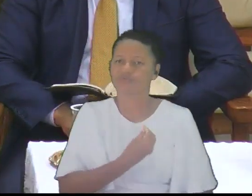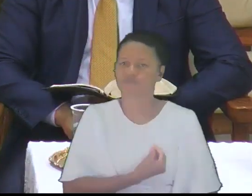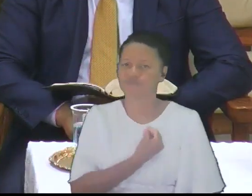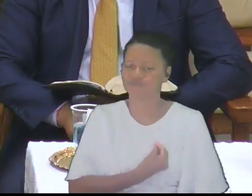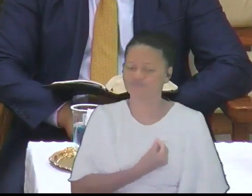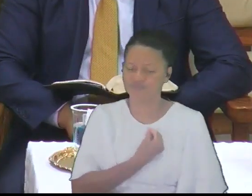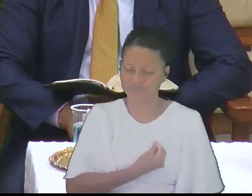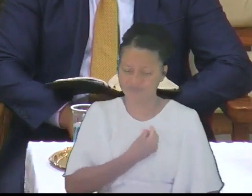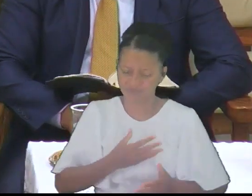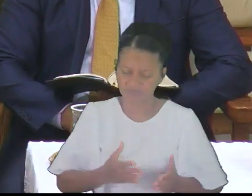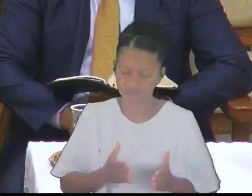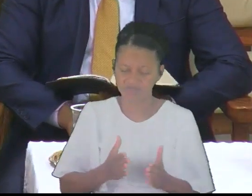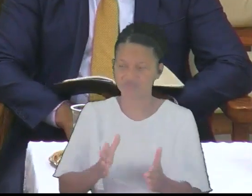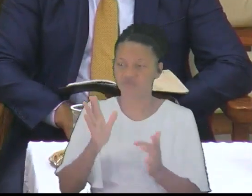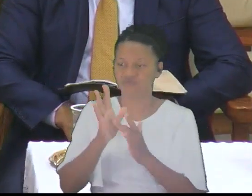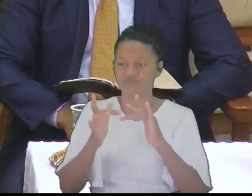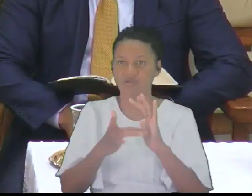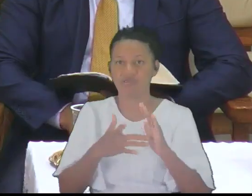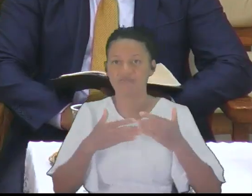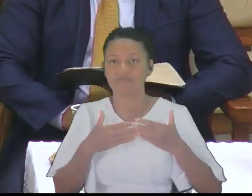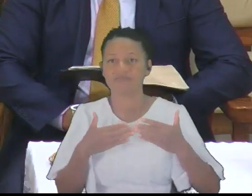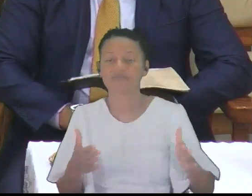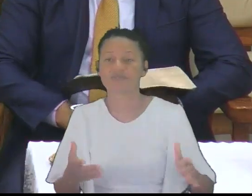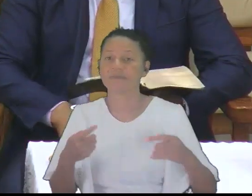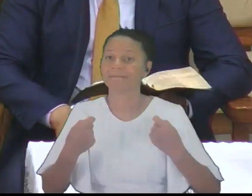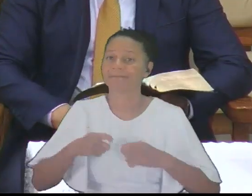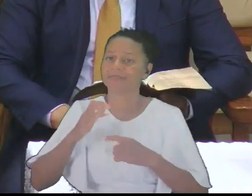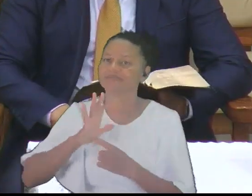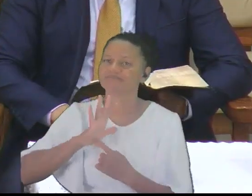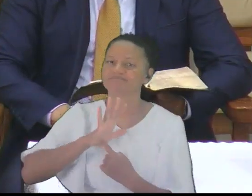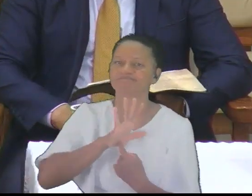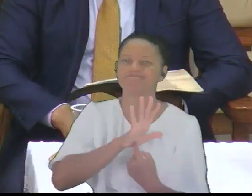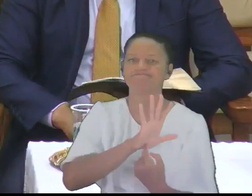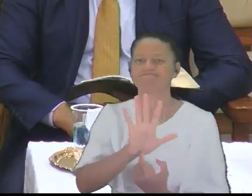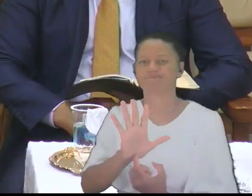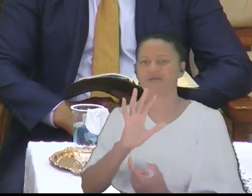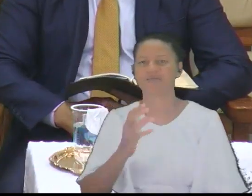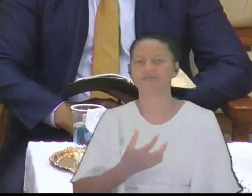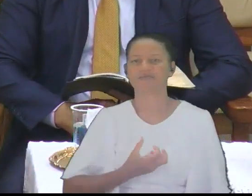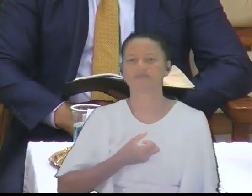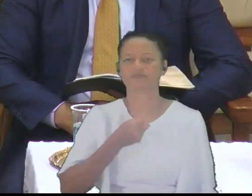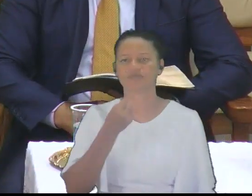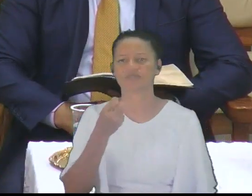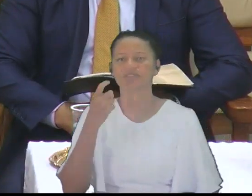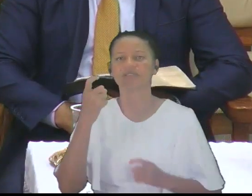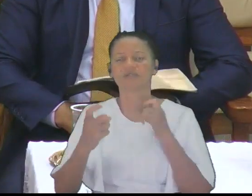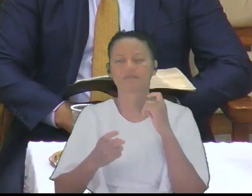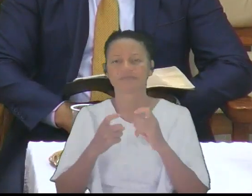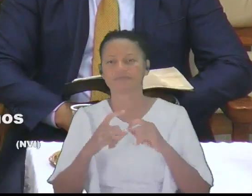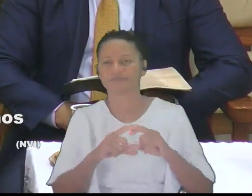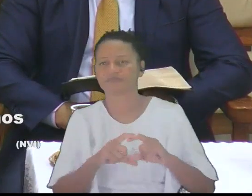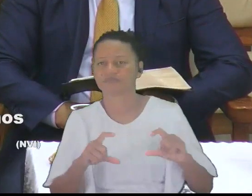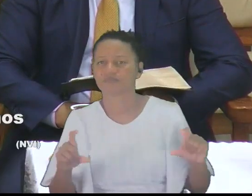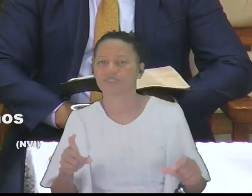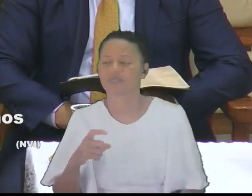porta para você, você precisa manifestar essa salvação importando, por favor, põe na tela,